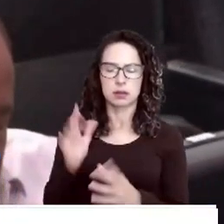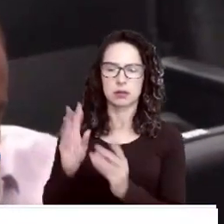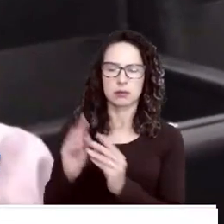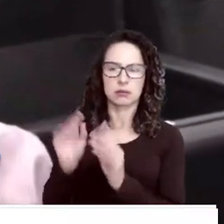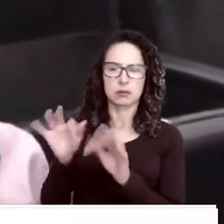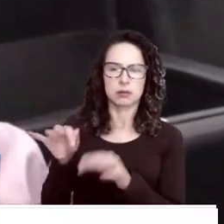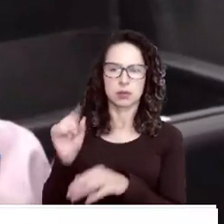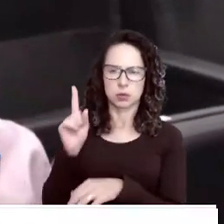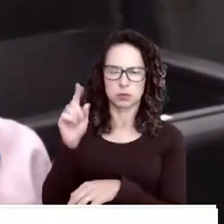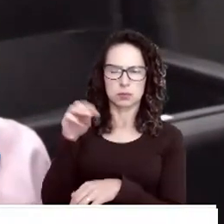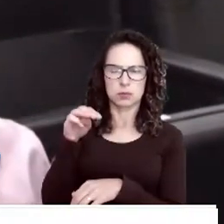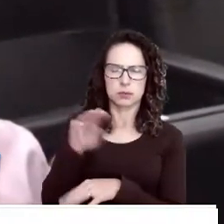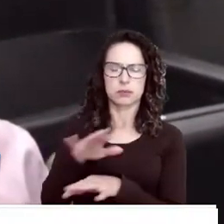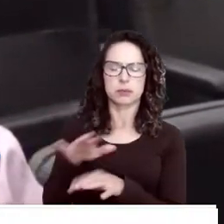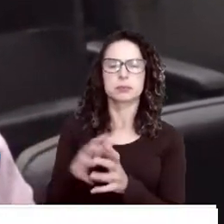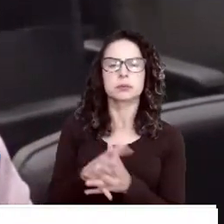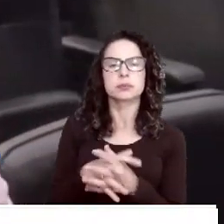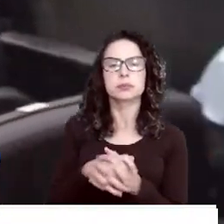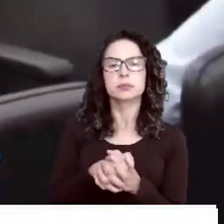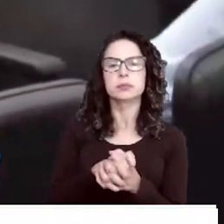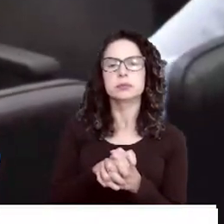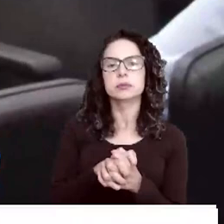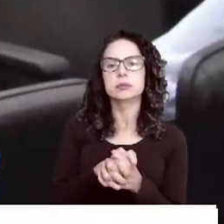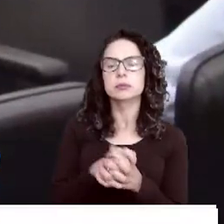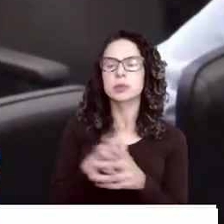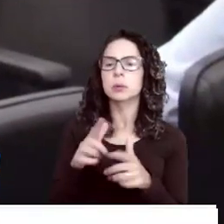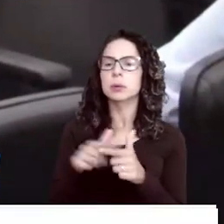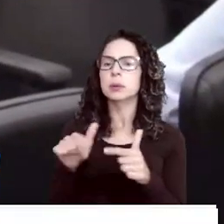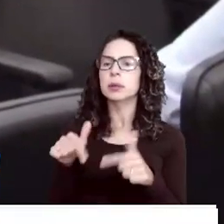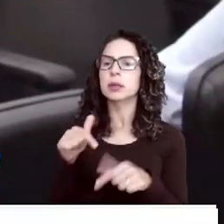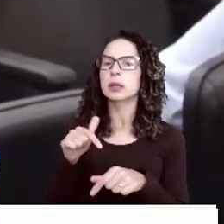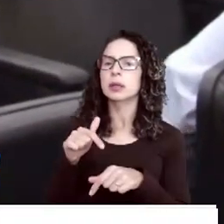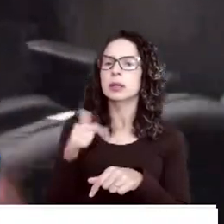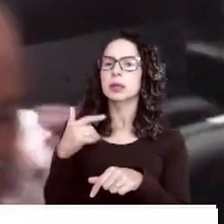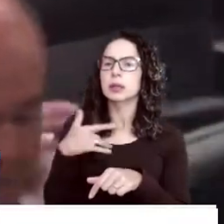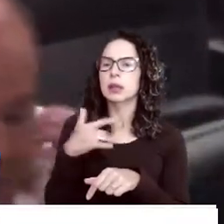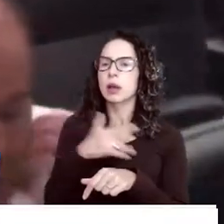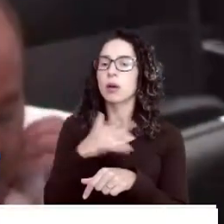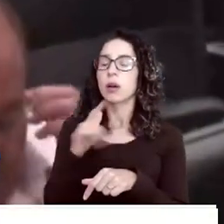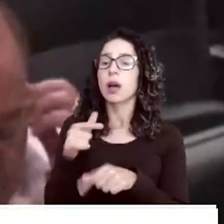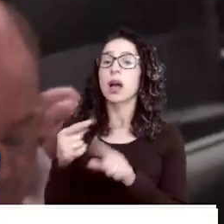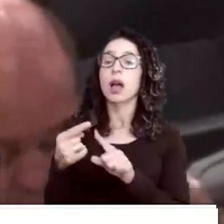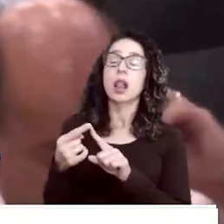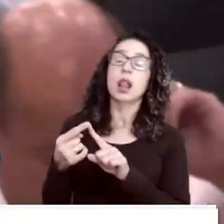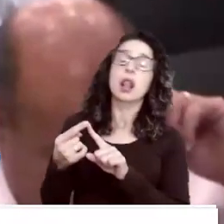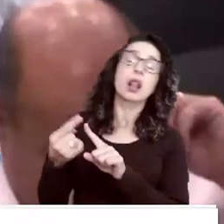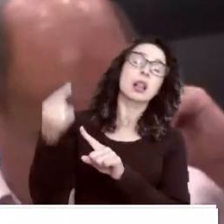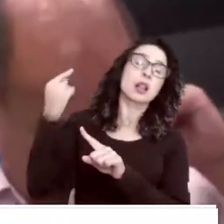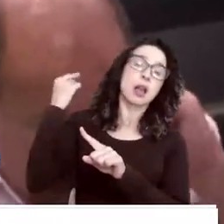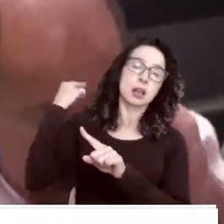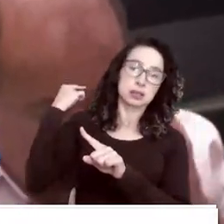meu presidente, é o que fizeram lá atrás, no passado.